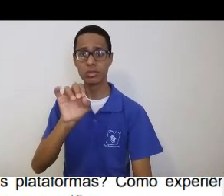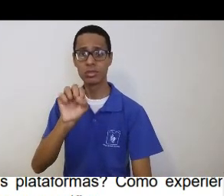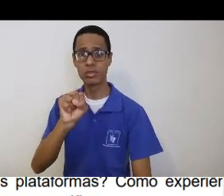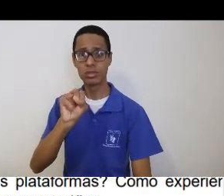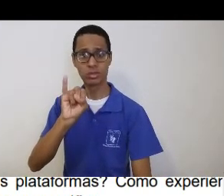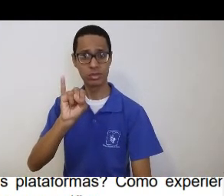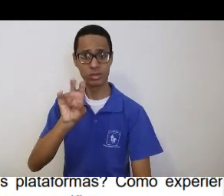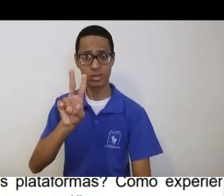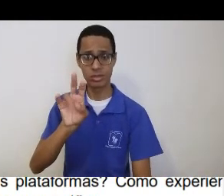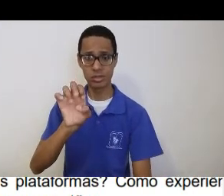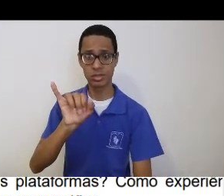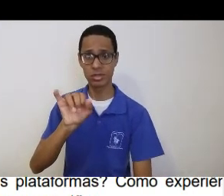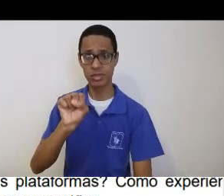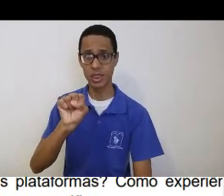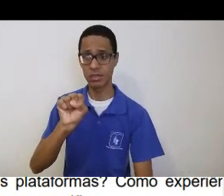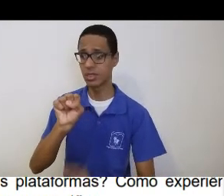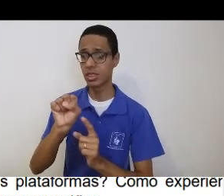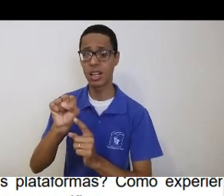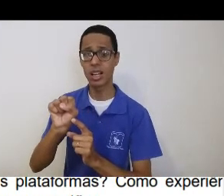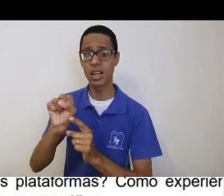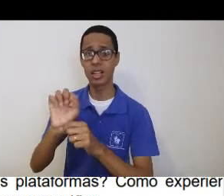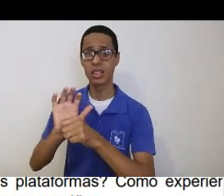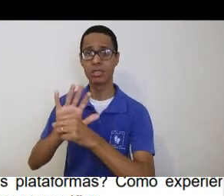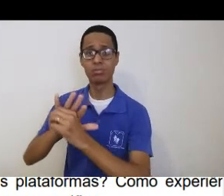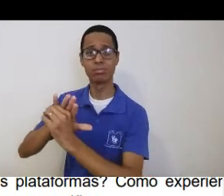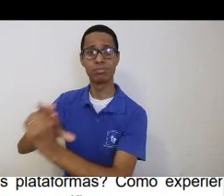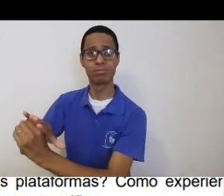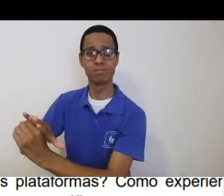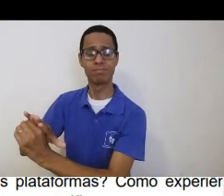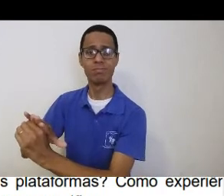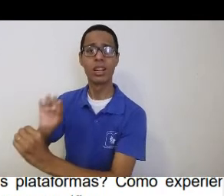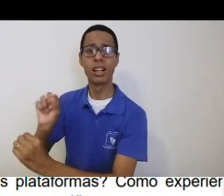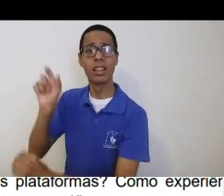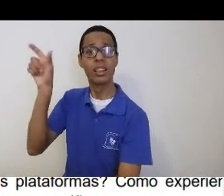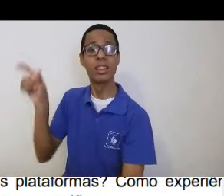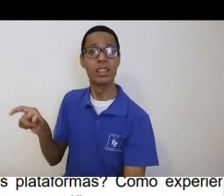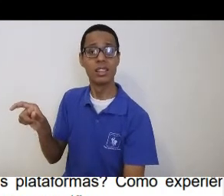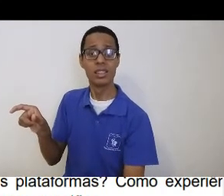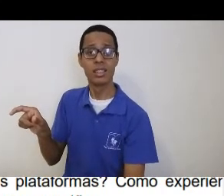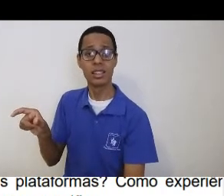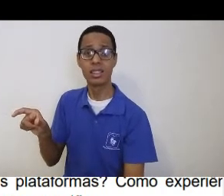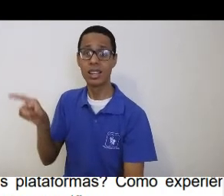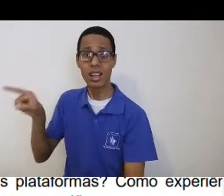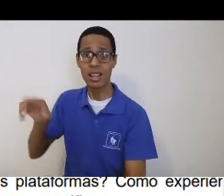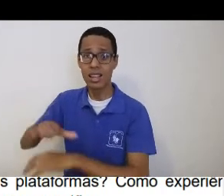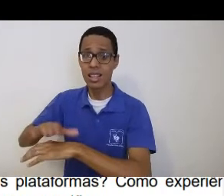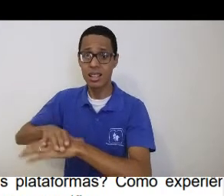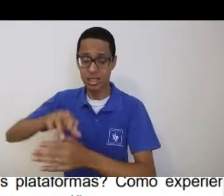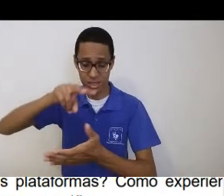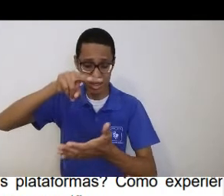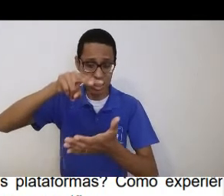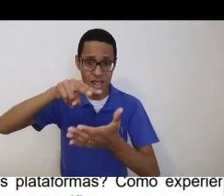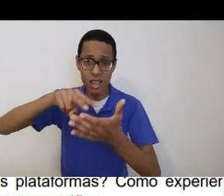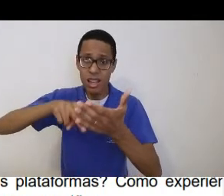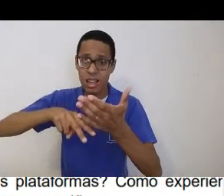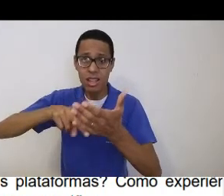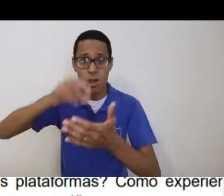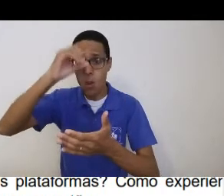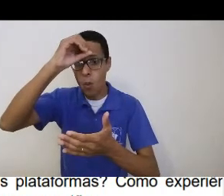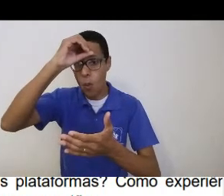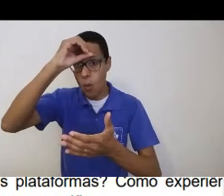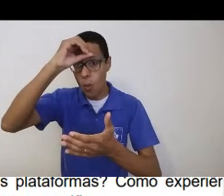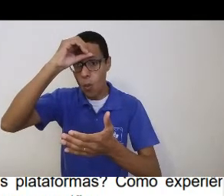nós identificamos as pessoas invisíveis que estão à parte da sociedade, que são as pessoas que são